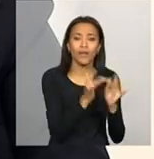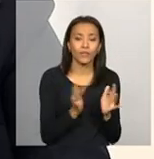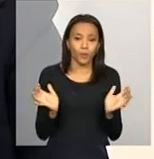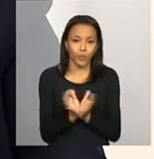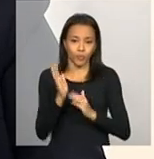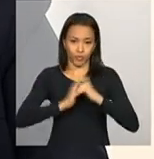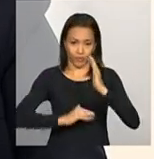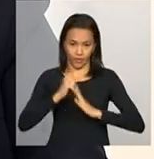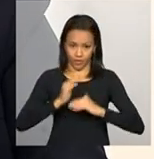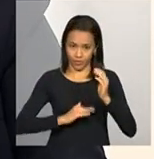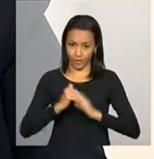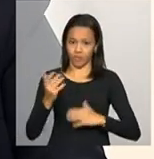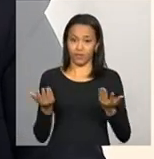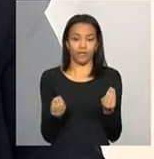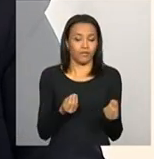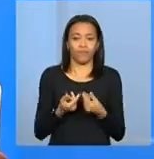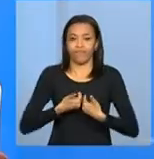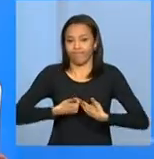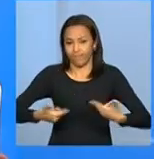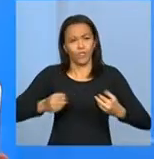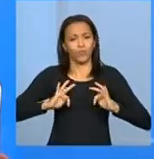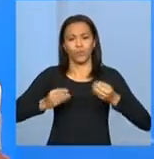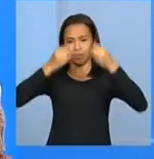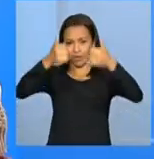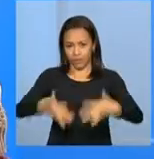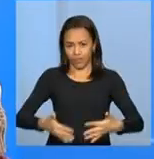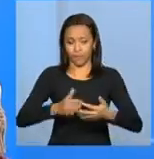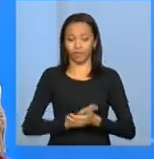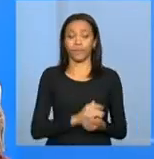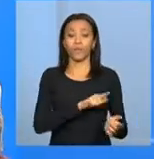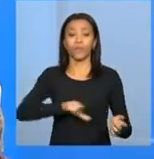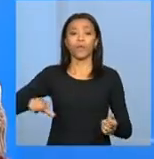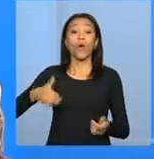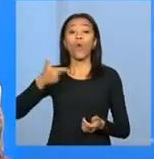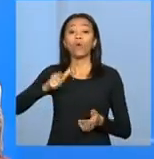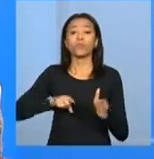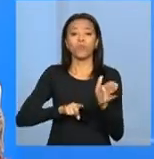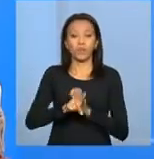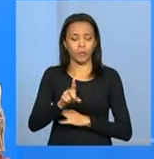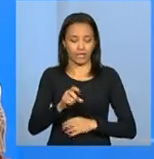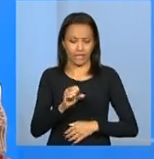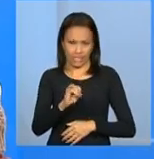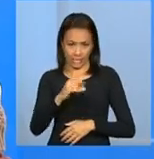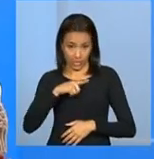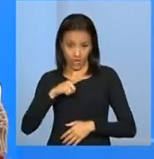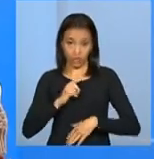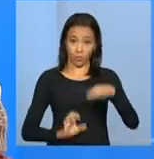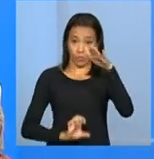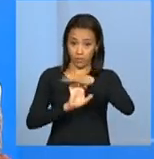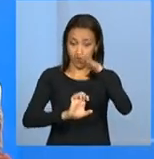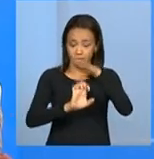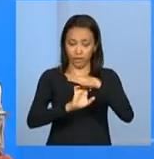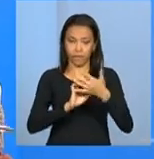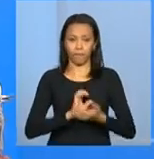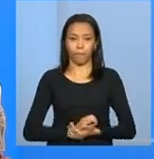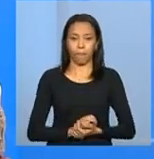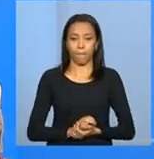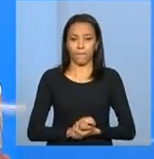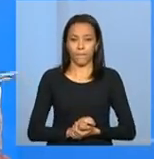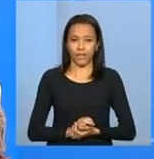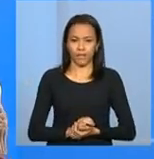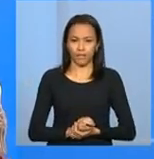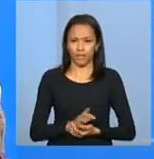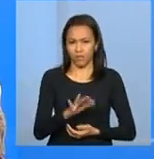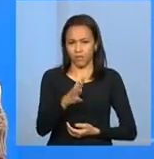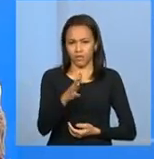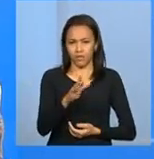bem explicadinho. Certo. Uma outra pergunta, por exemplo, se eu tenho uma empresa tem menos que 100